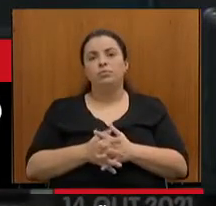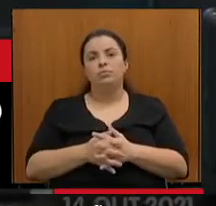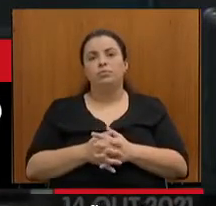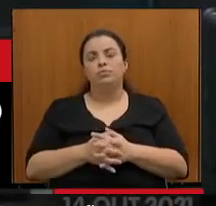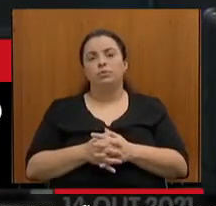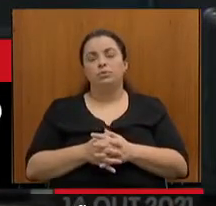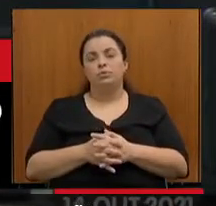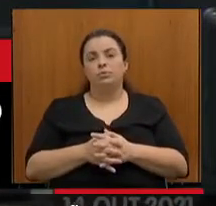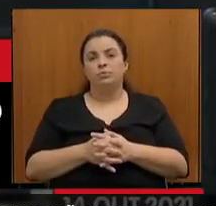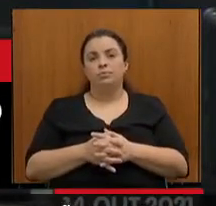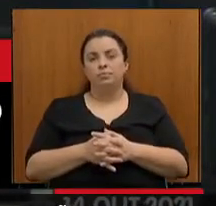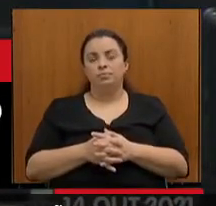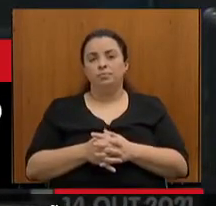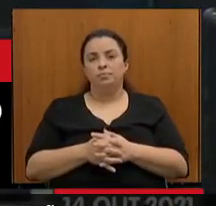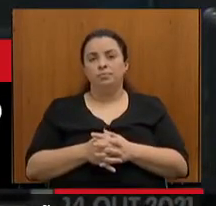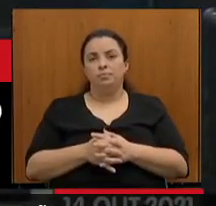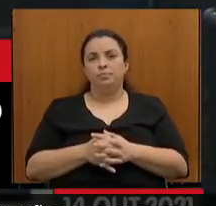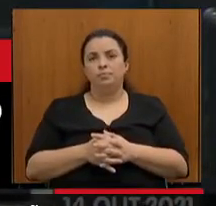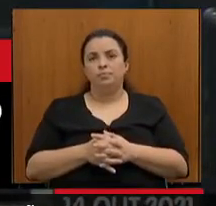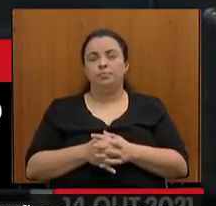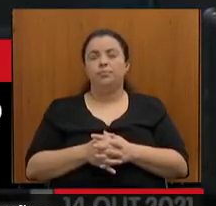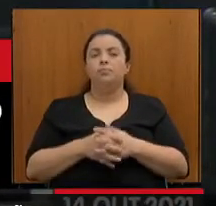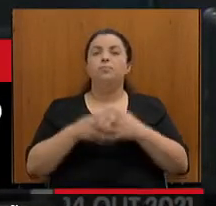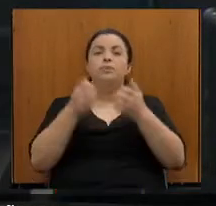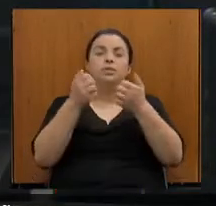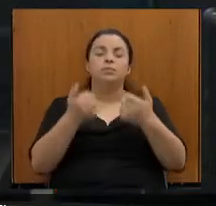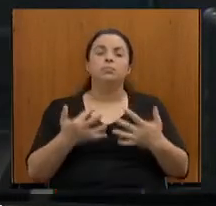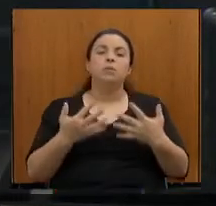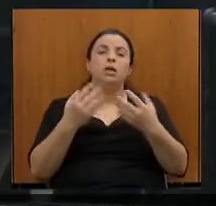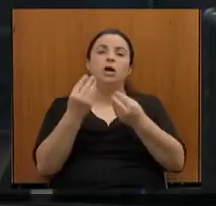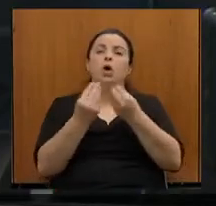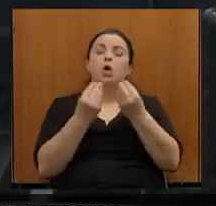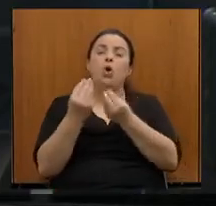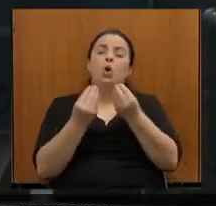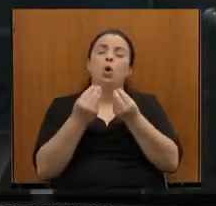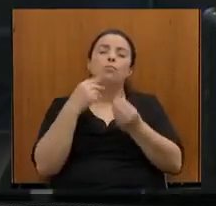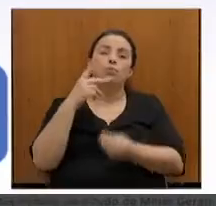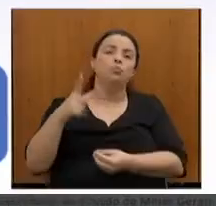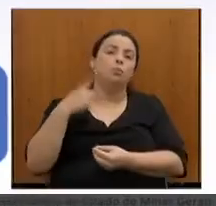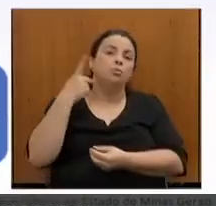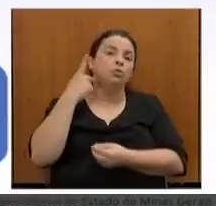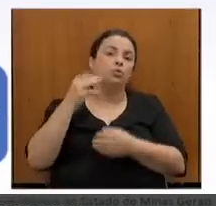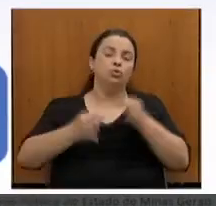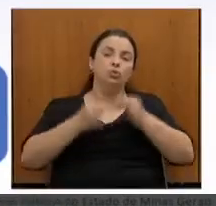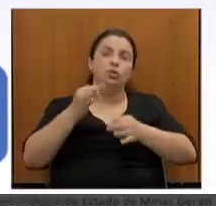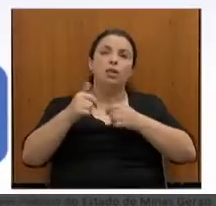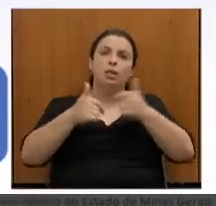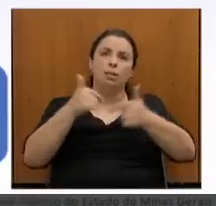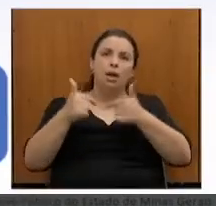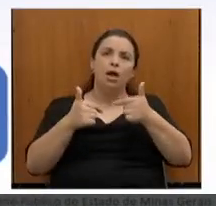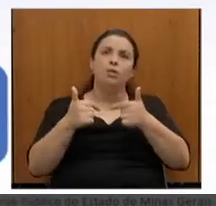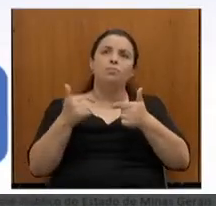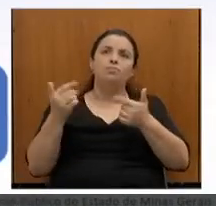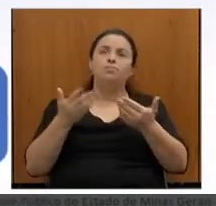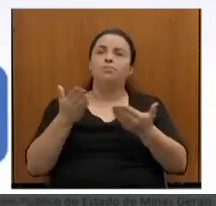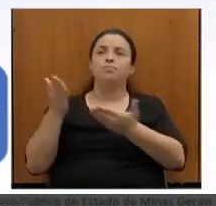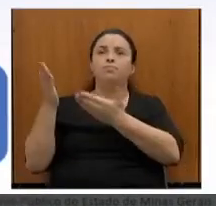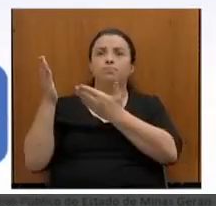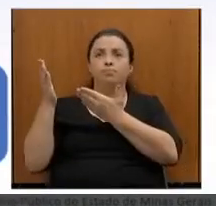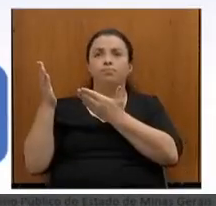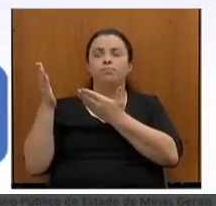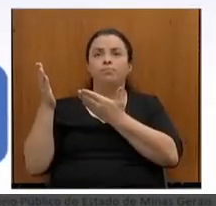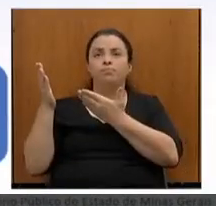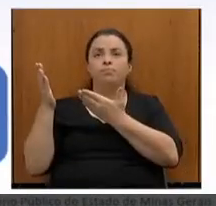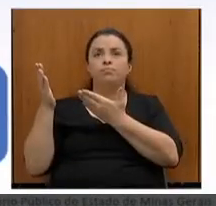E aí, só ilustrando uma forma como os promotores trabalham na ponta, né, que é